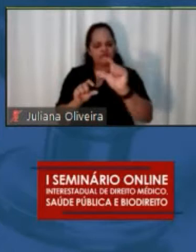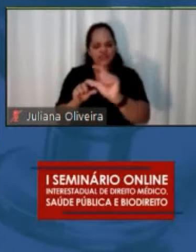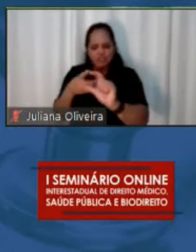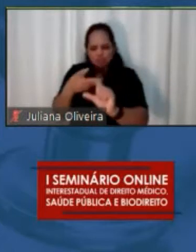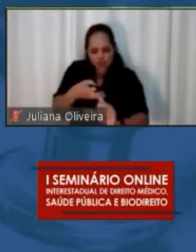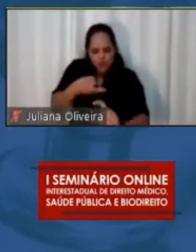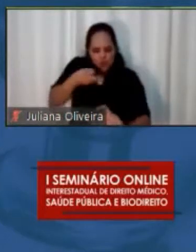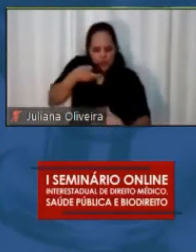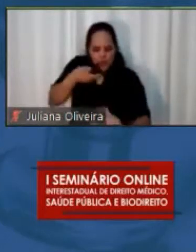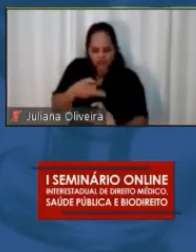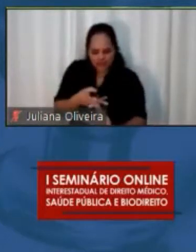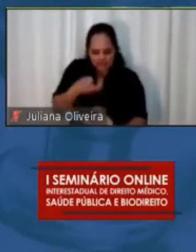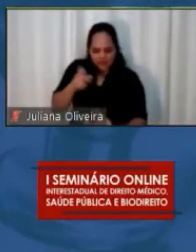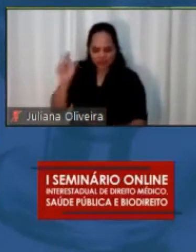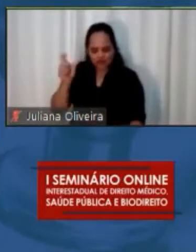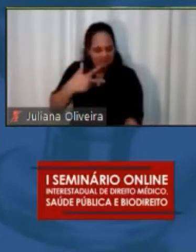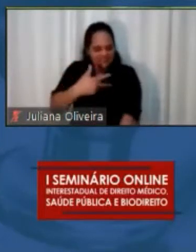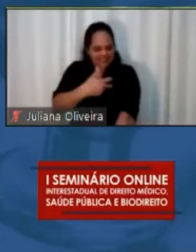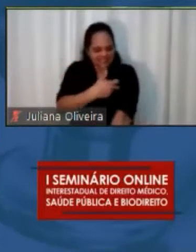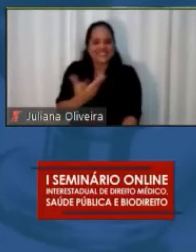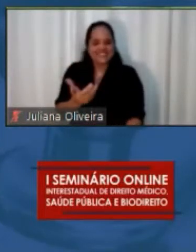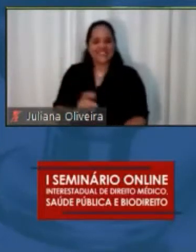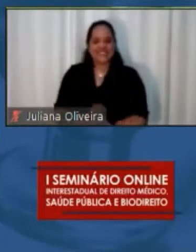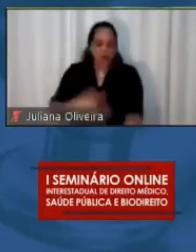o Ferrinject. Este é uma